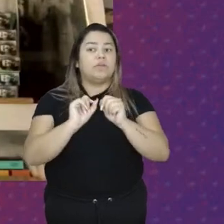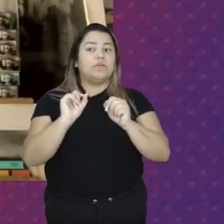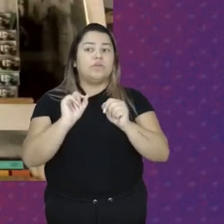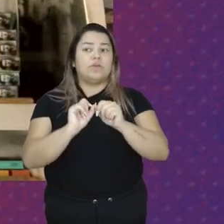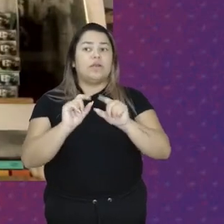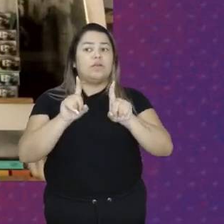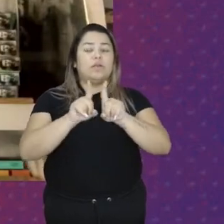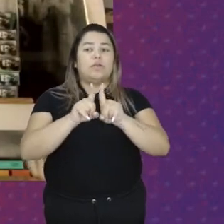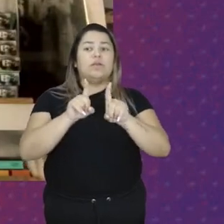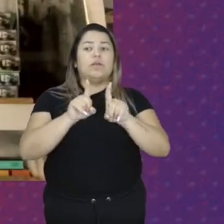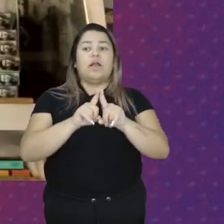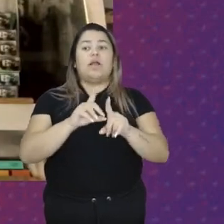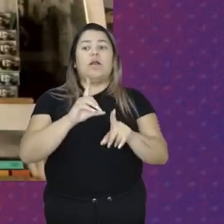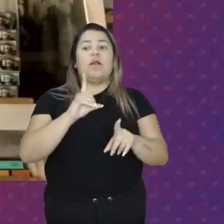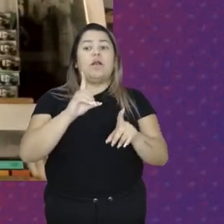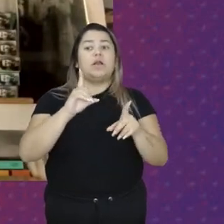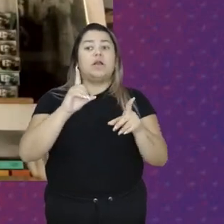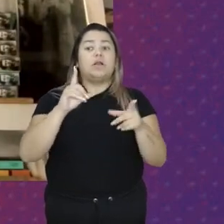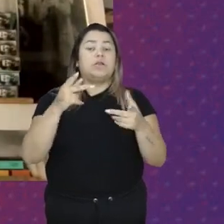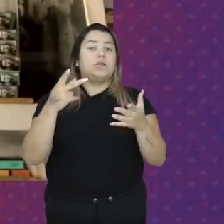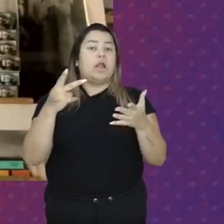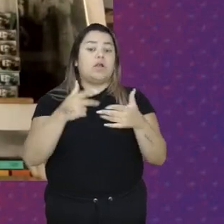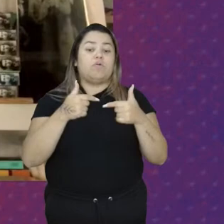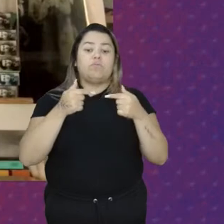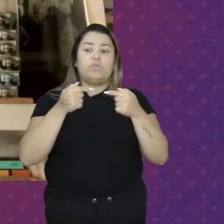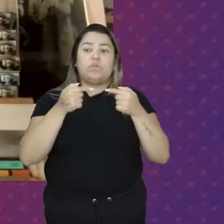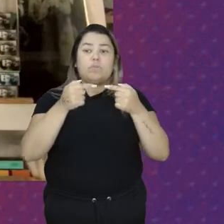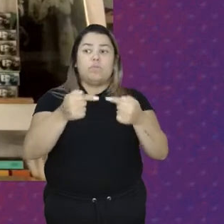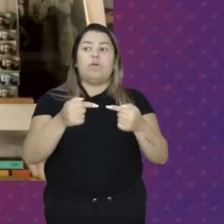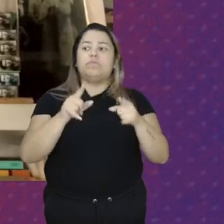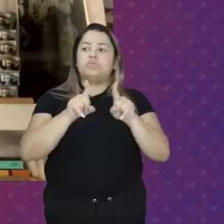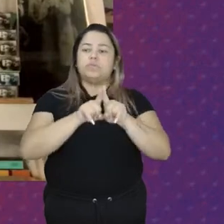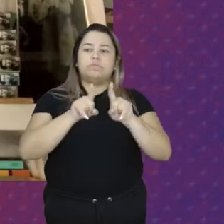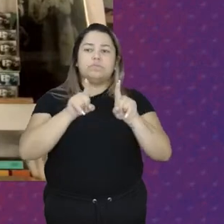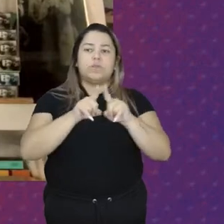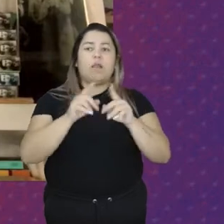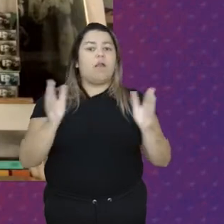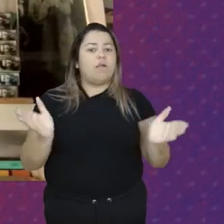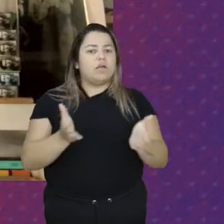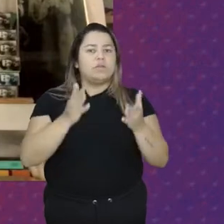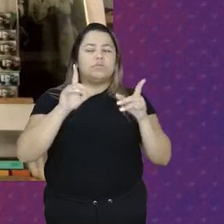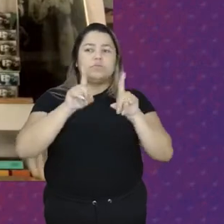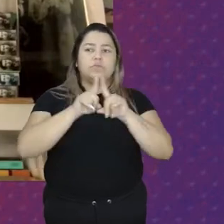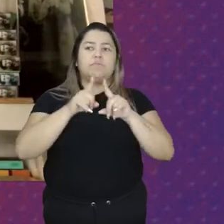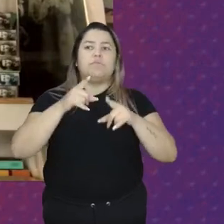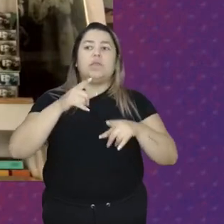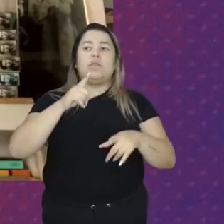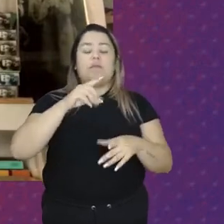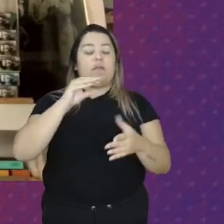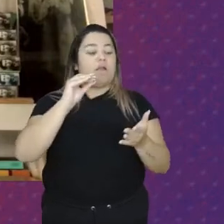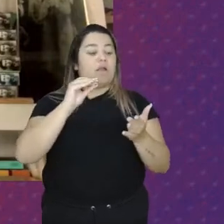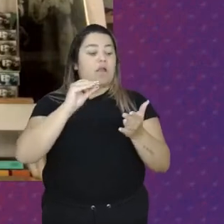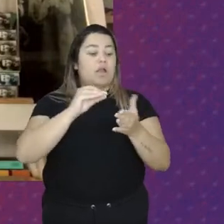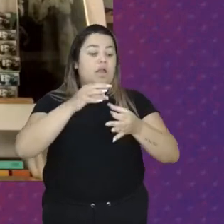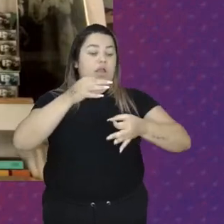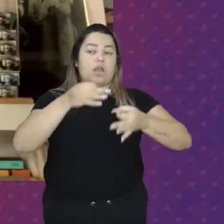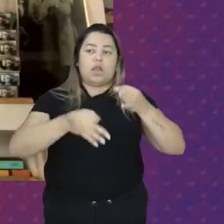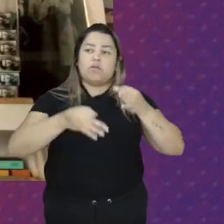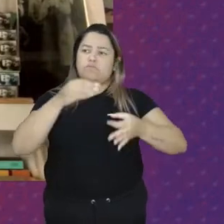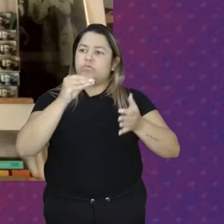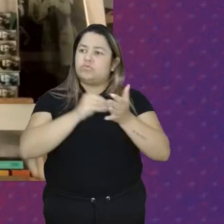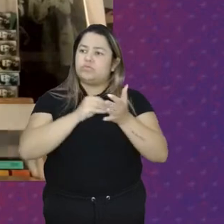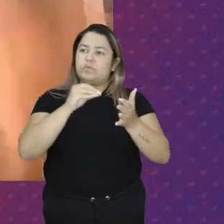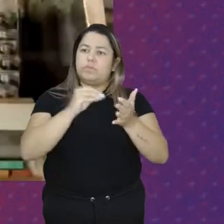a desarmonia, que produz a guerra, que produz a desigualdade, que produz a injustiça, que produz